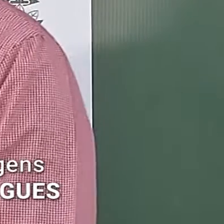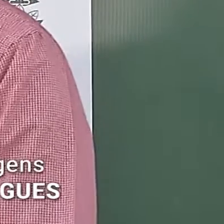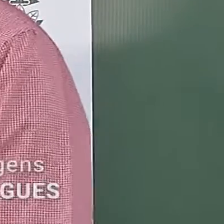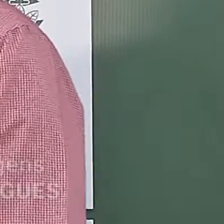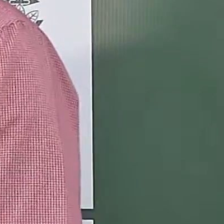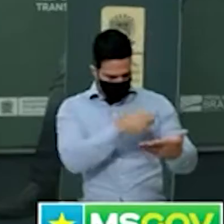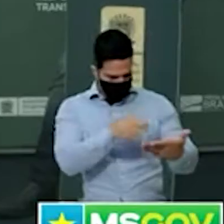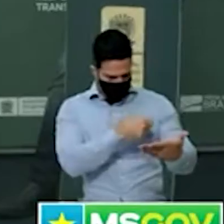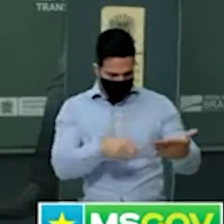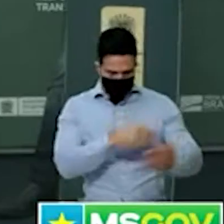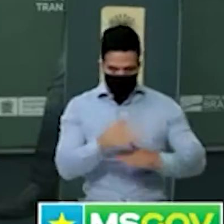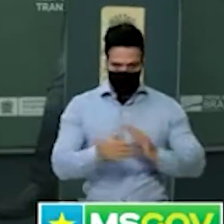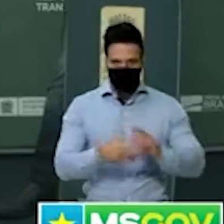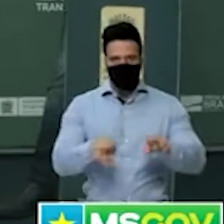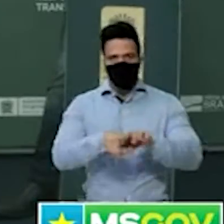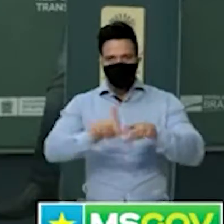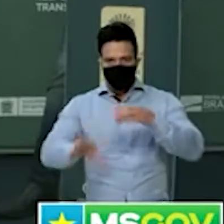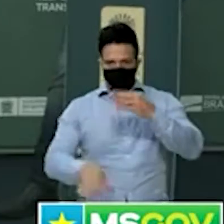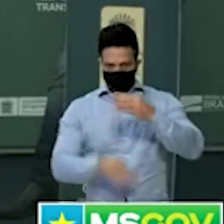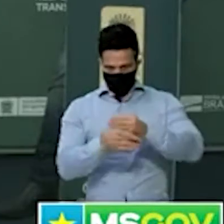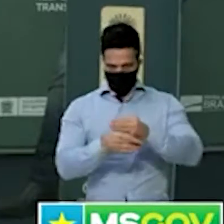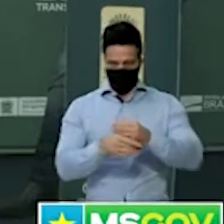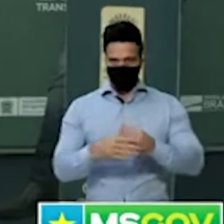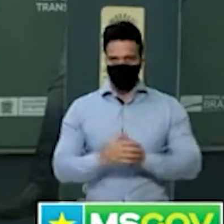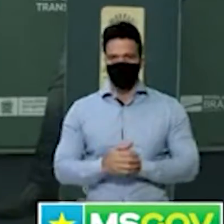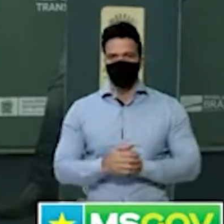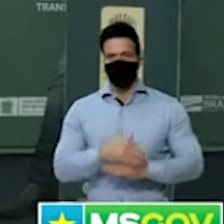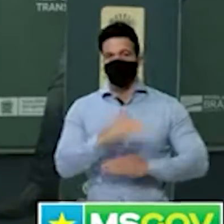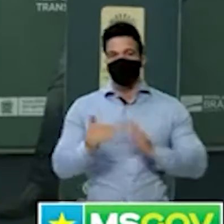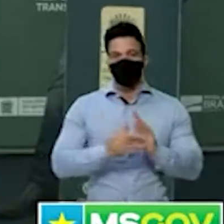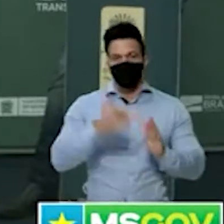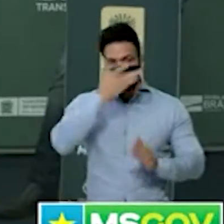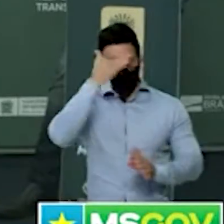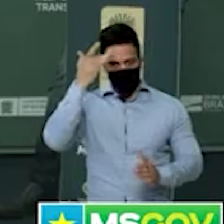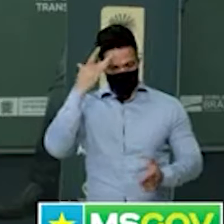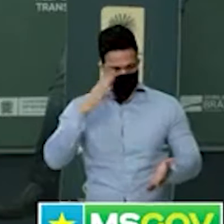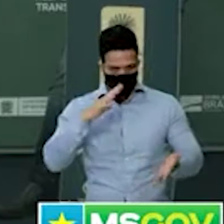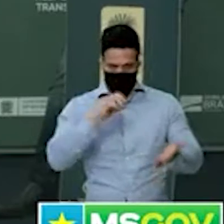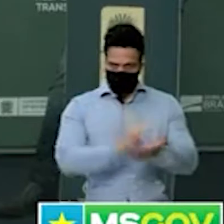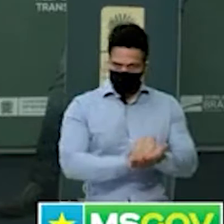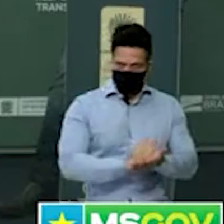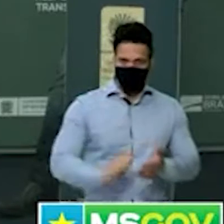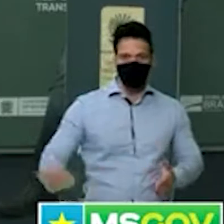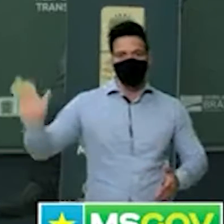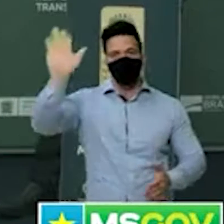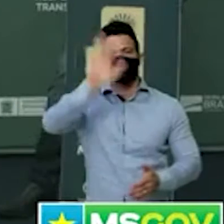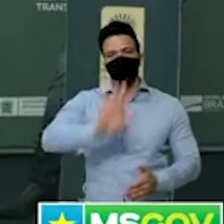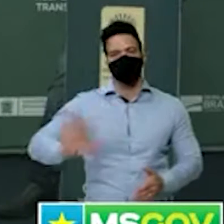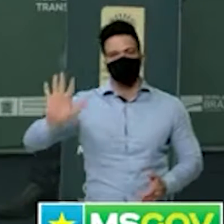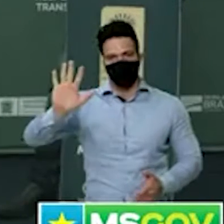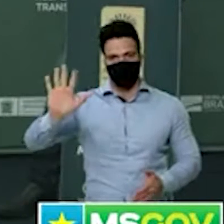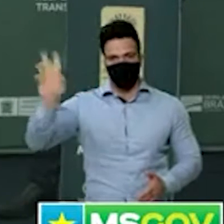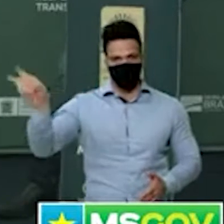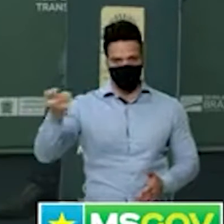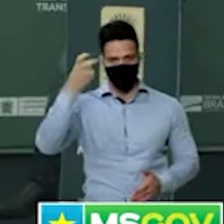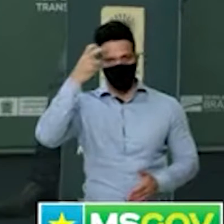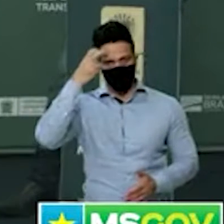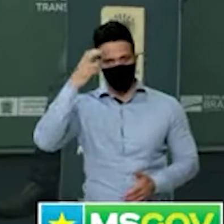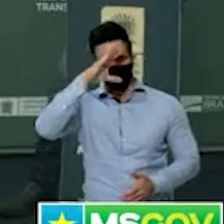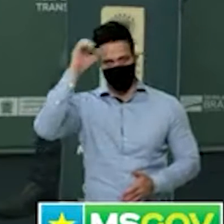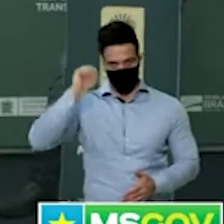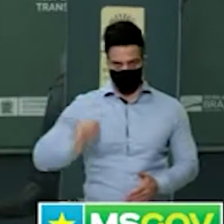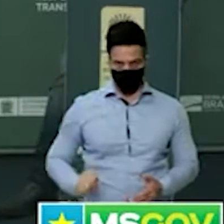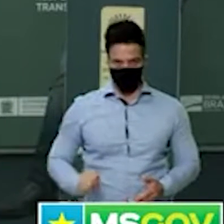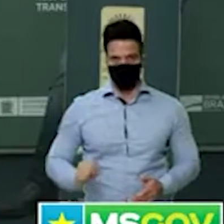tem direito ao benefício vão ter direito a receber auxílio os profissionais cadastrados no mapa Cultural de Mato Grosso do Sul a fonte no mercado